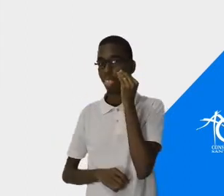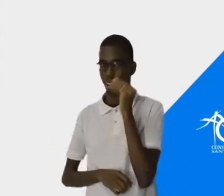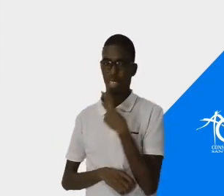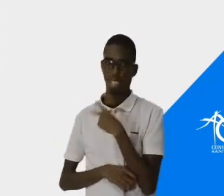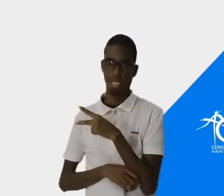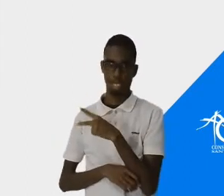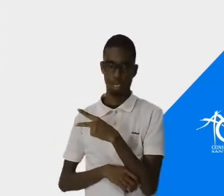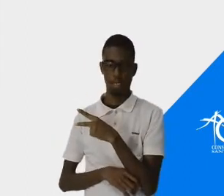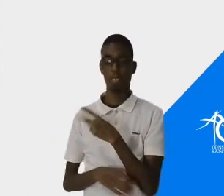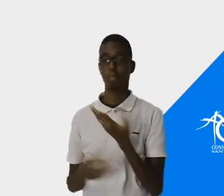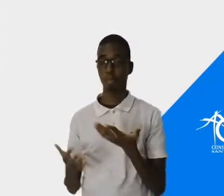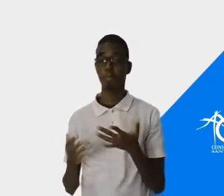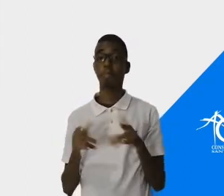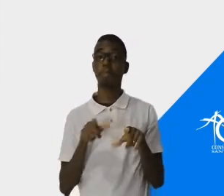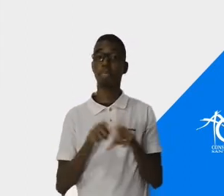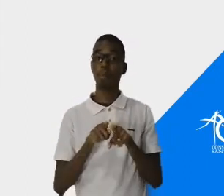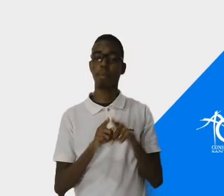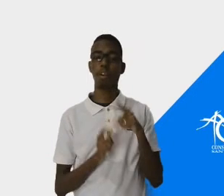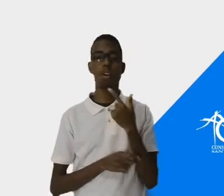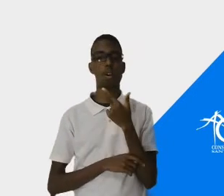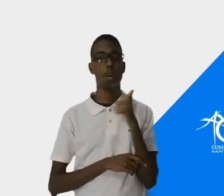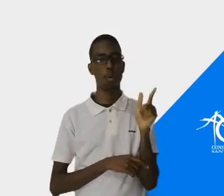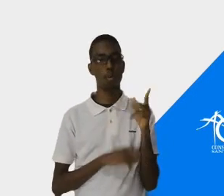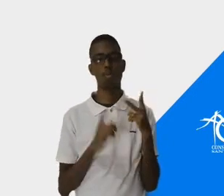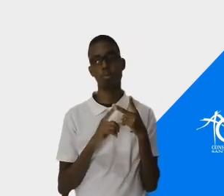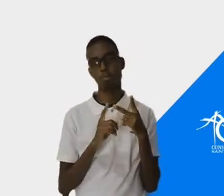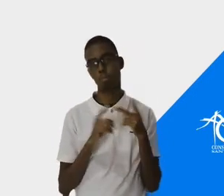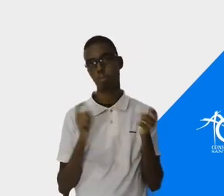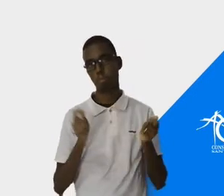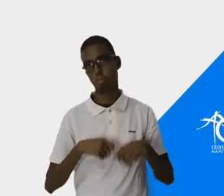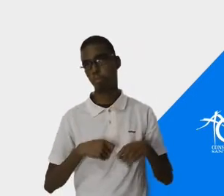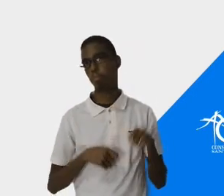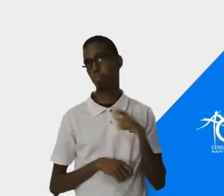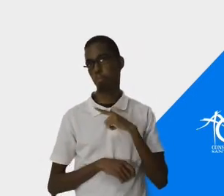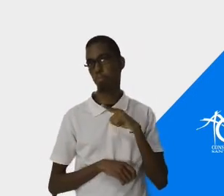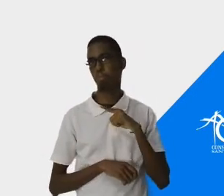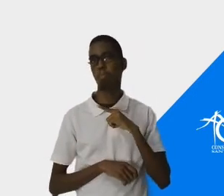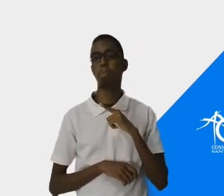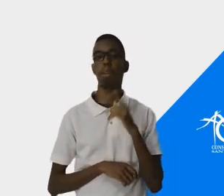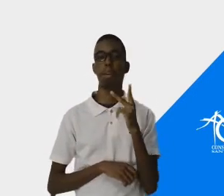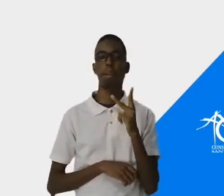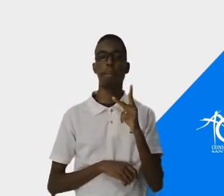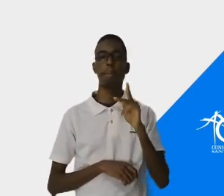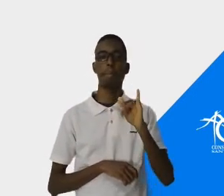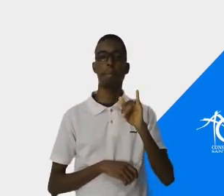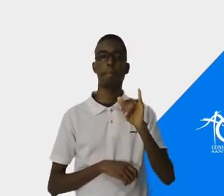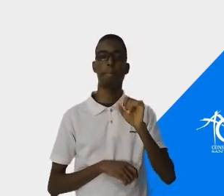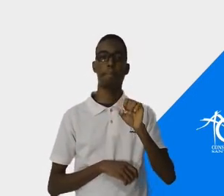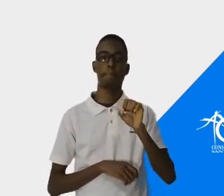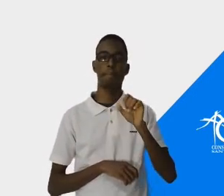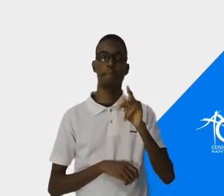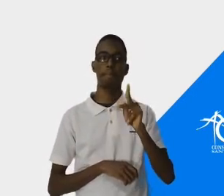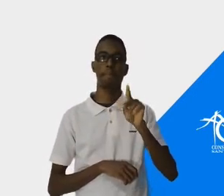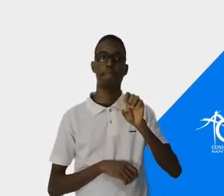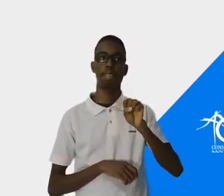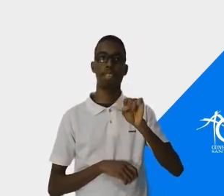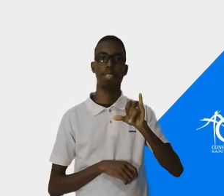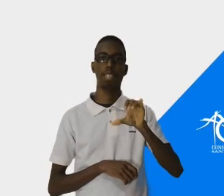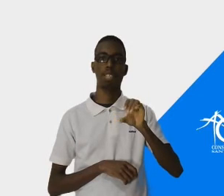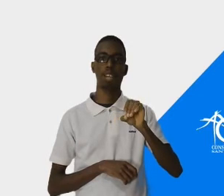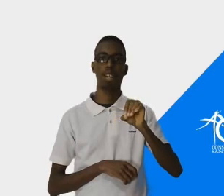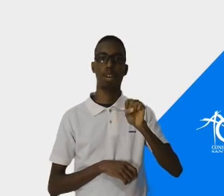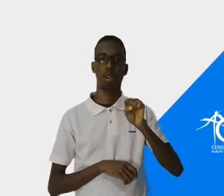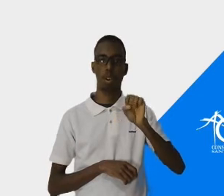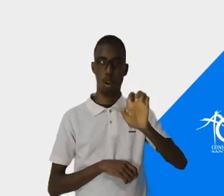condição são os quadros de psicose, dos transtornos do humor, transtorno bipolar do humor, porque muitas vezes isso pede